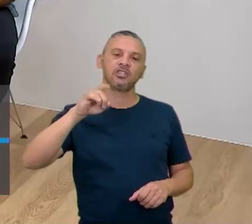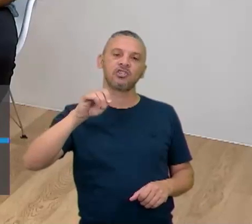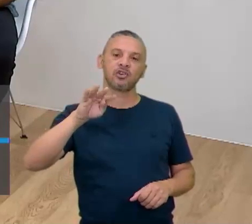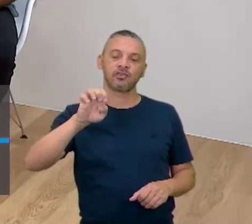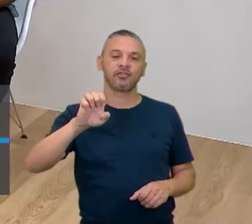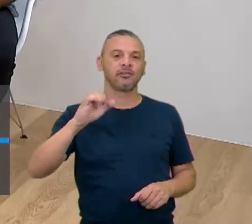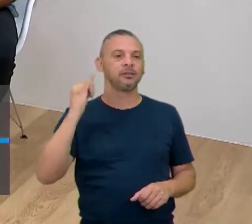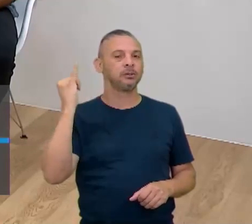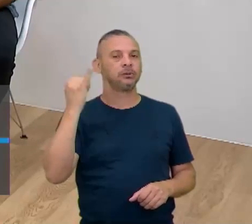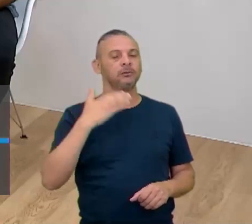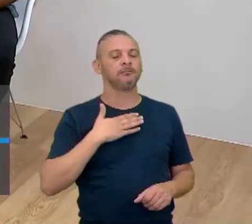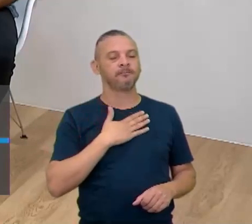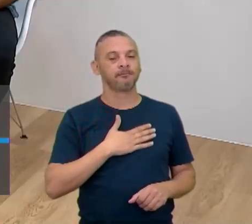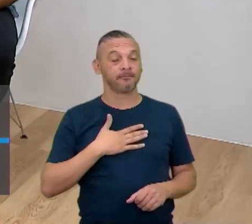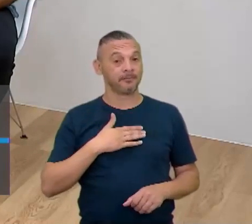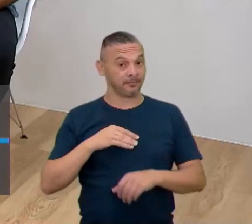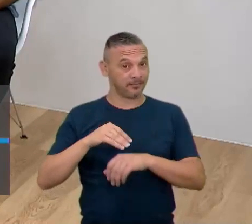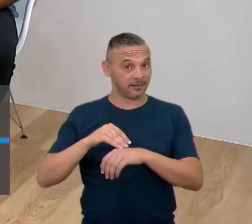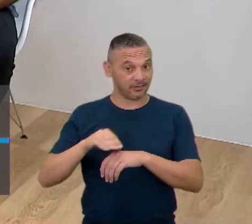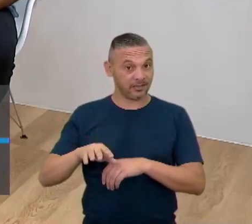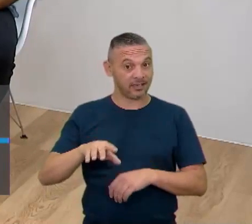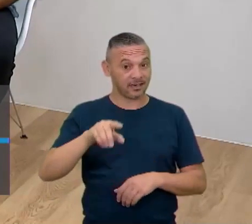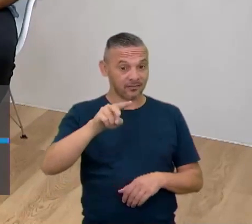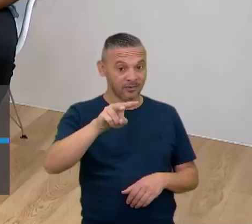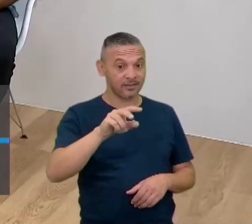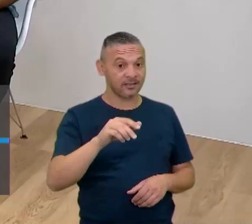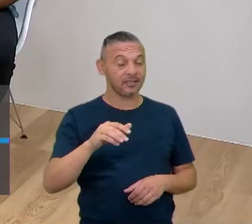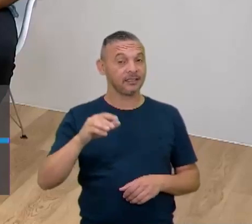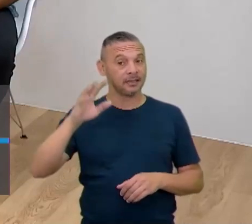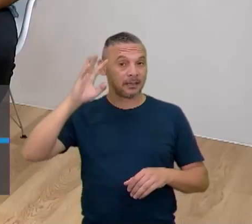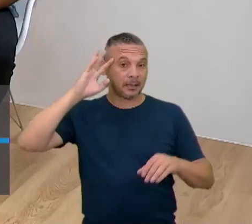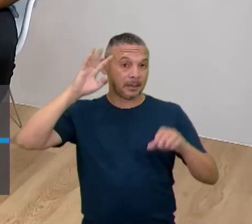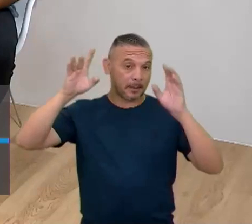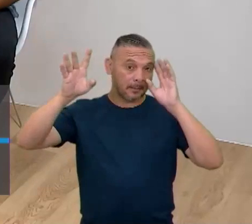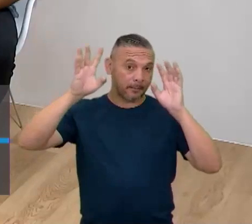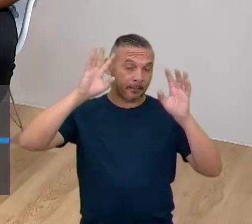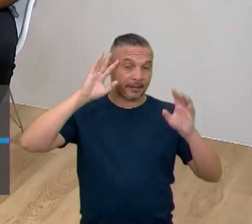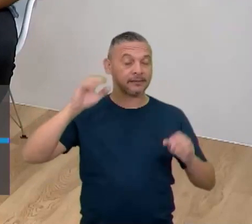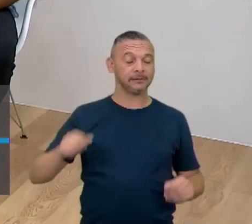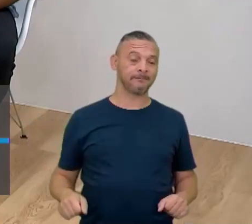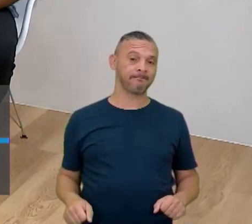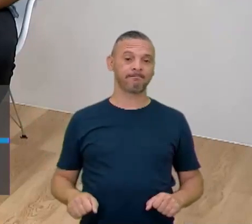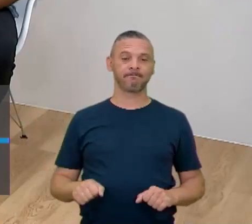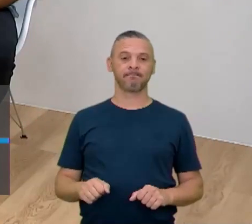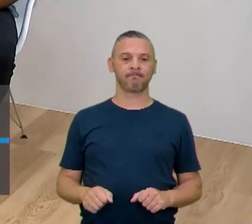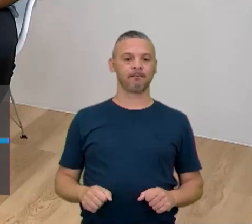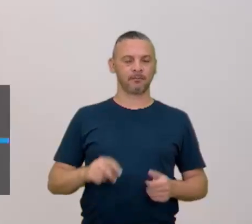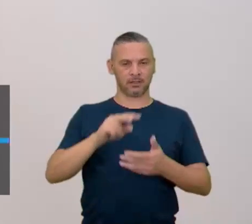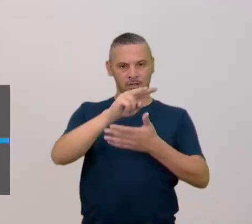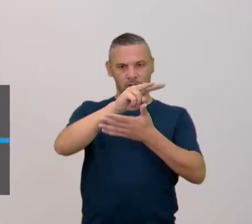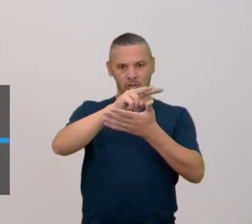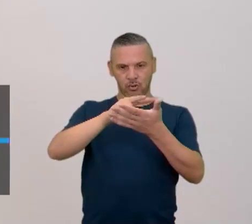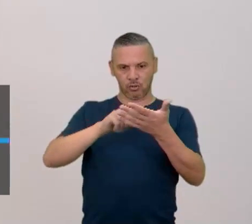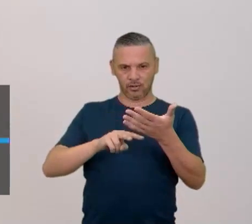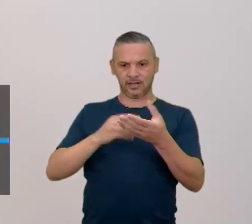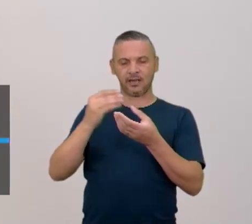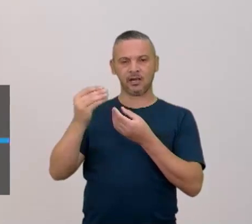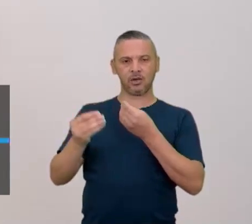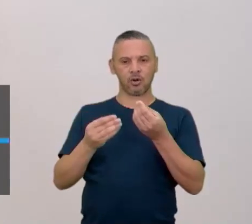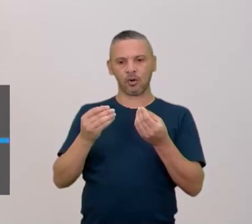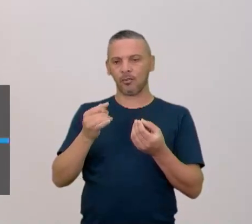legal. Já fica até como dica aí para outro momento, vocês pensarem nesse contexto. Aí eu vou ler para vocês aí o contexto do